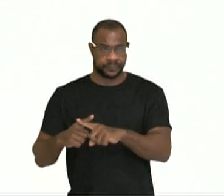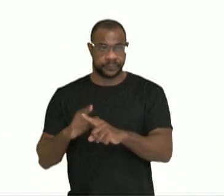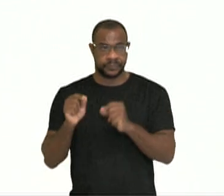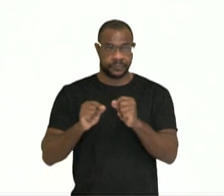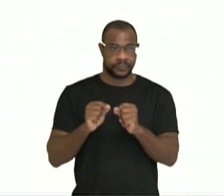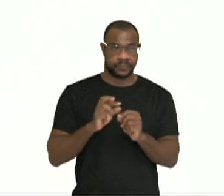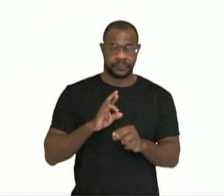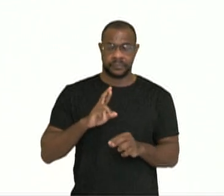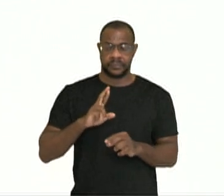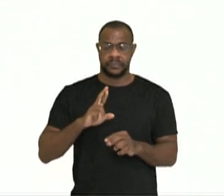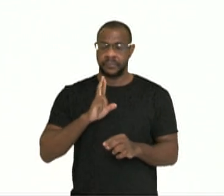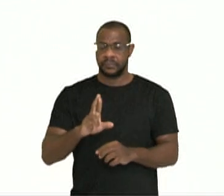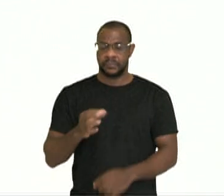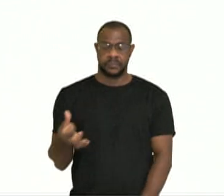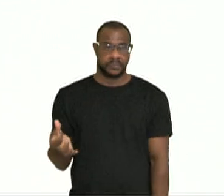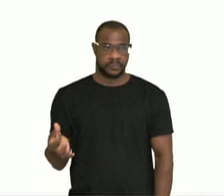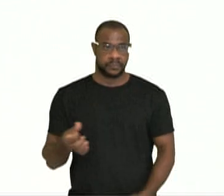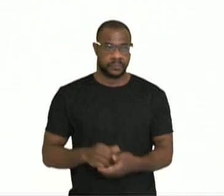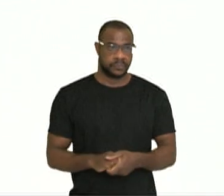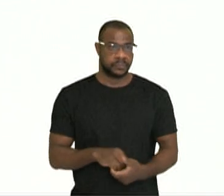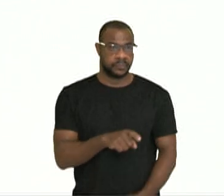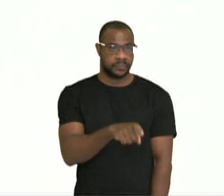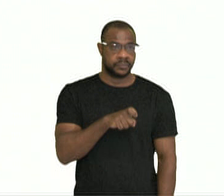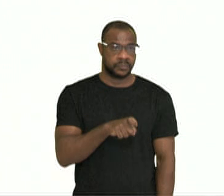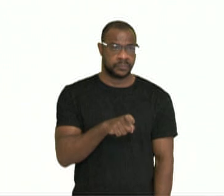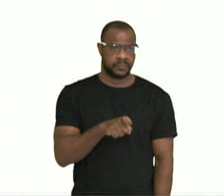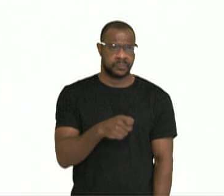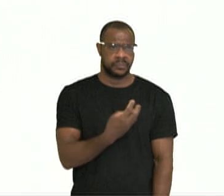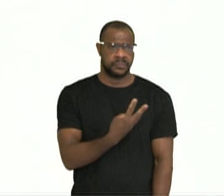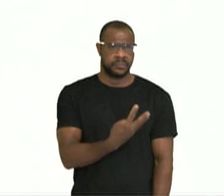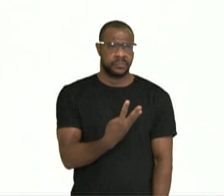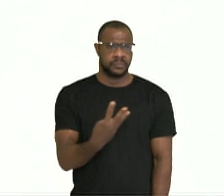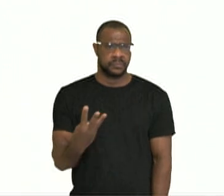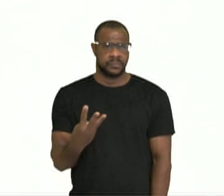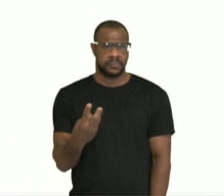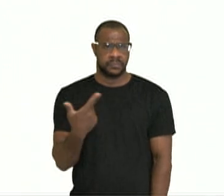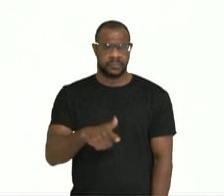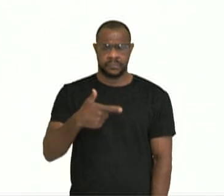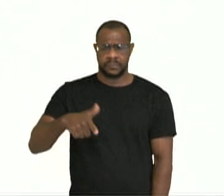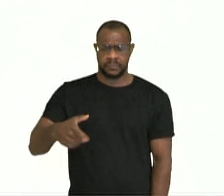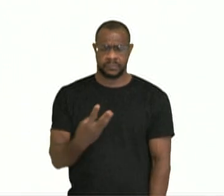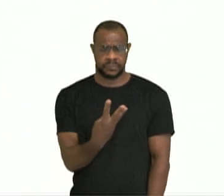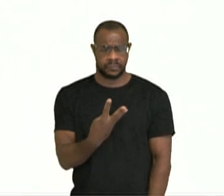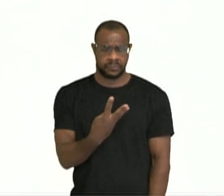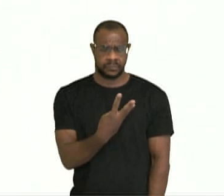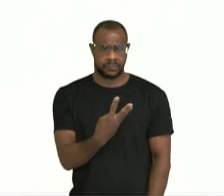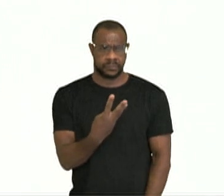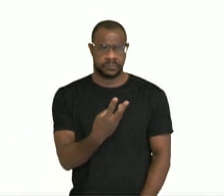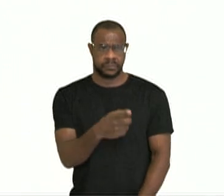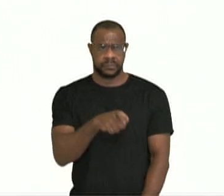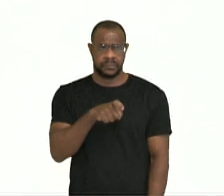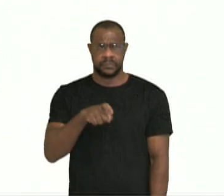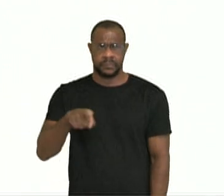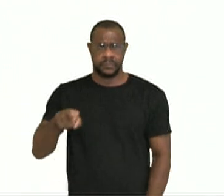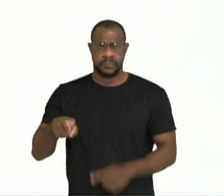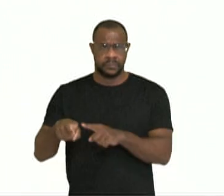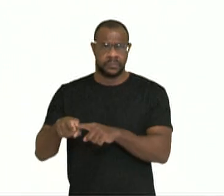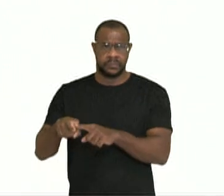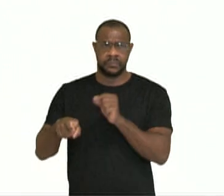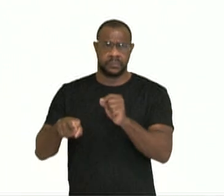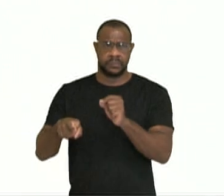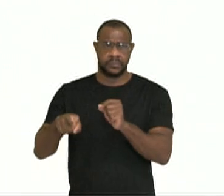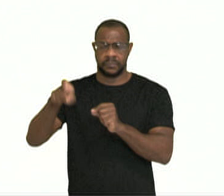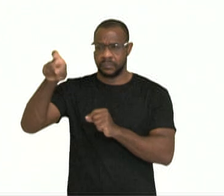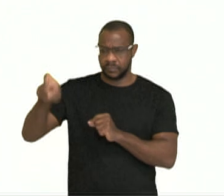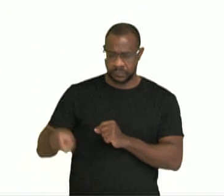dar 6. E o x ele se repete 3 vezes na multiplicação. Então, o que vai acontecer? Eu vou